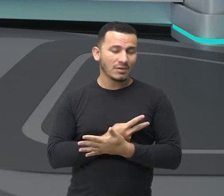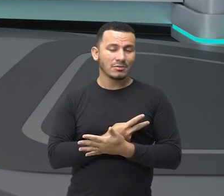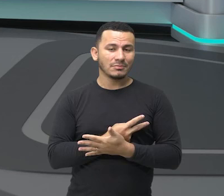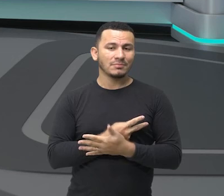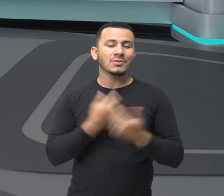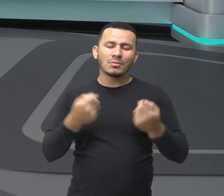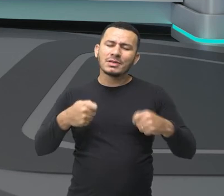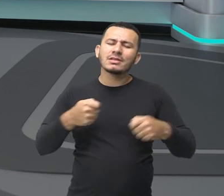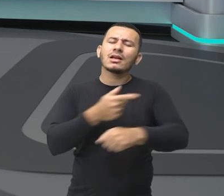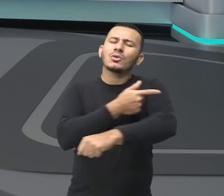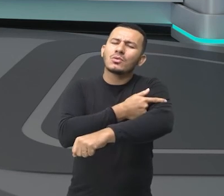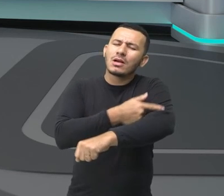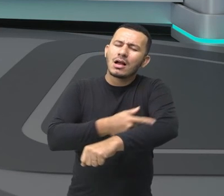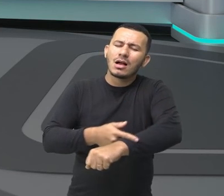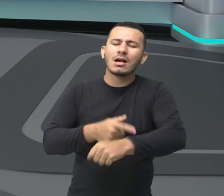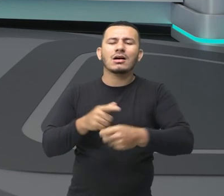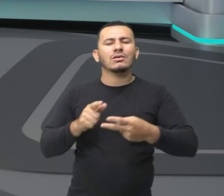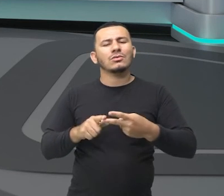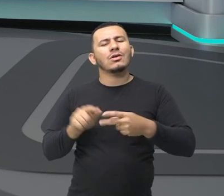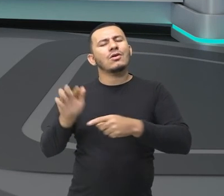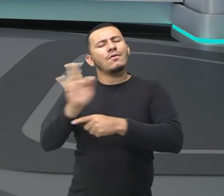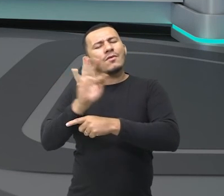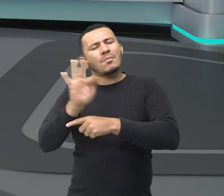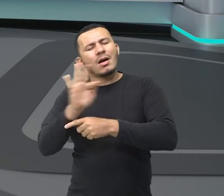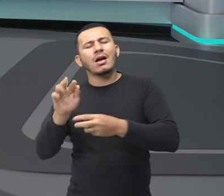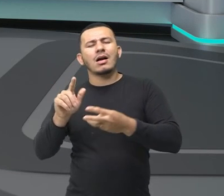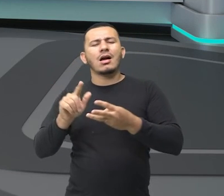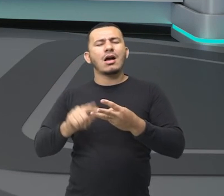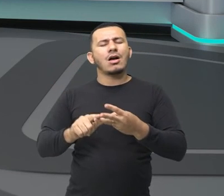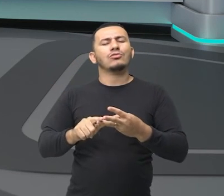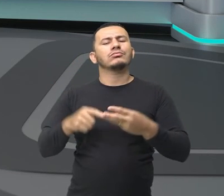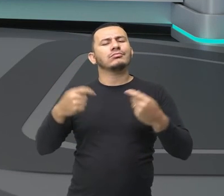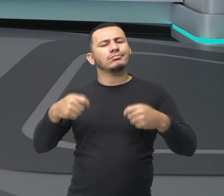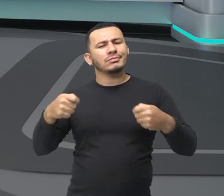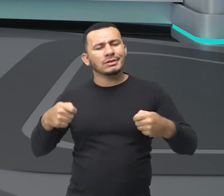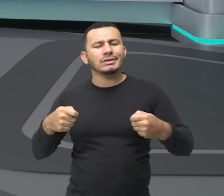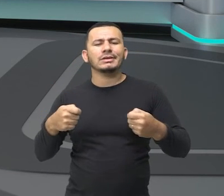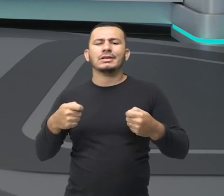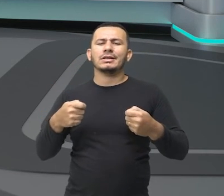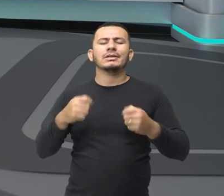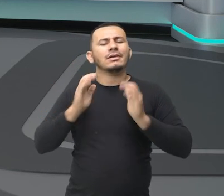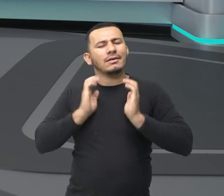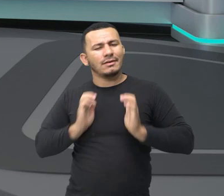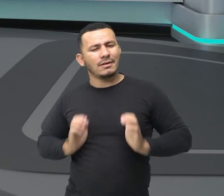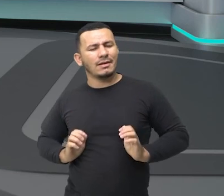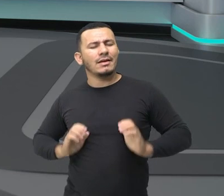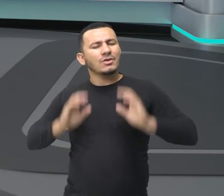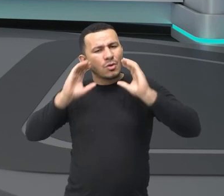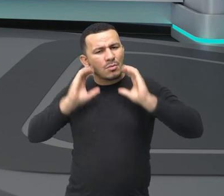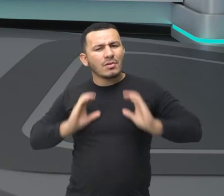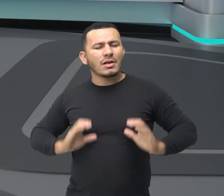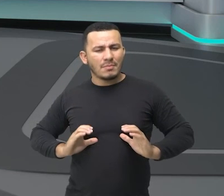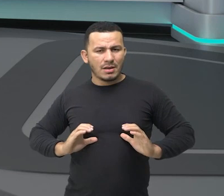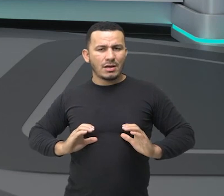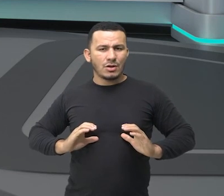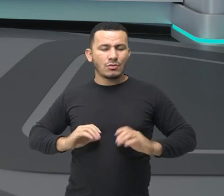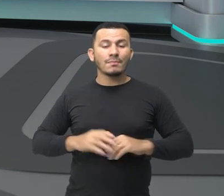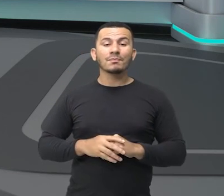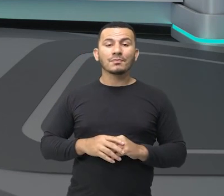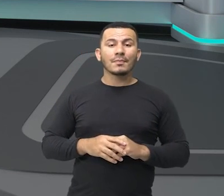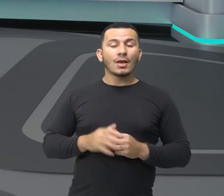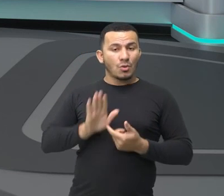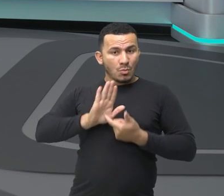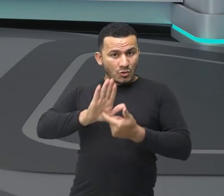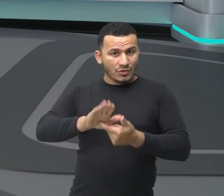Então, vamos ser educados, vamos ser formais, vamos ser corteses, né? Corteses, conforme a gente viu, né? A gente viu um comentário